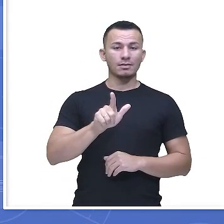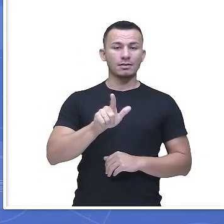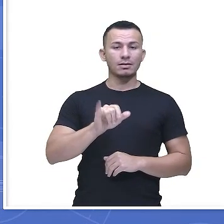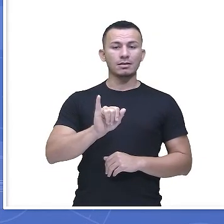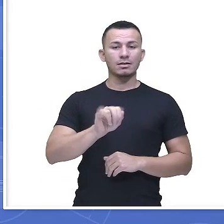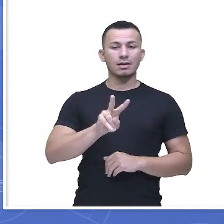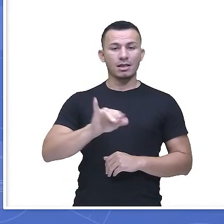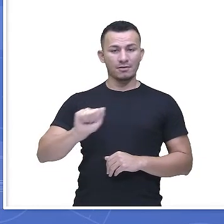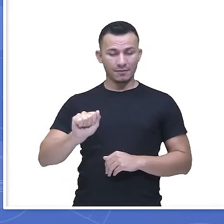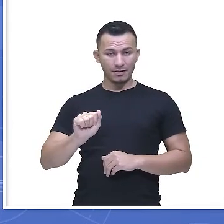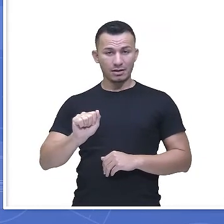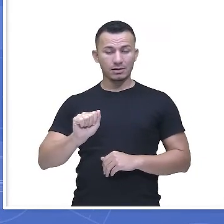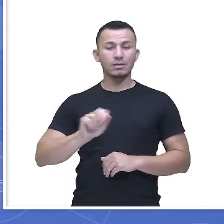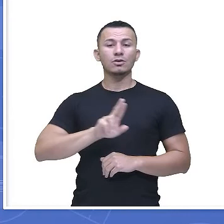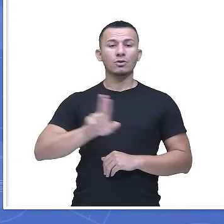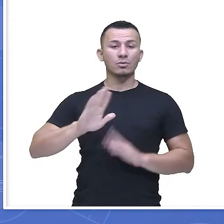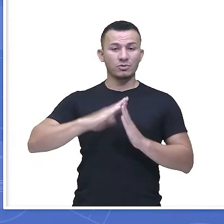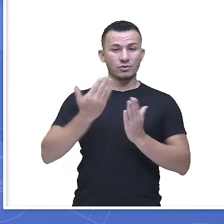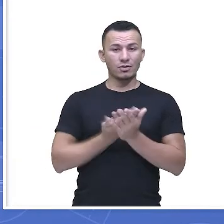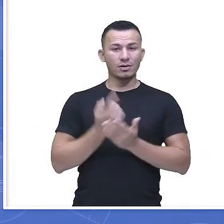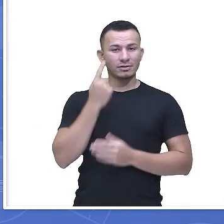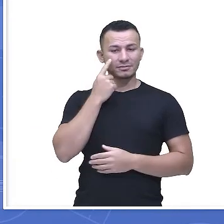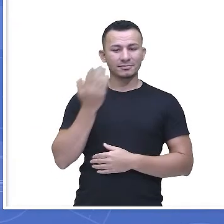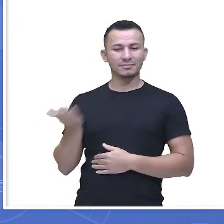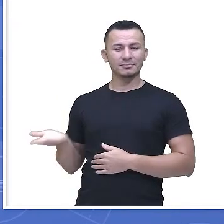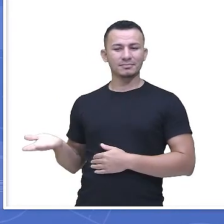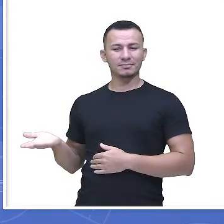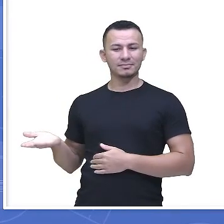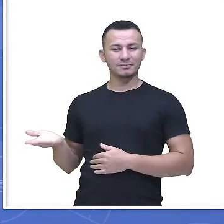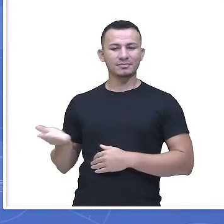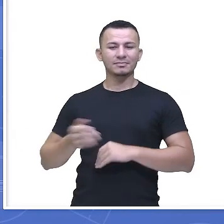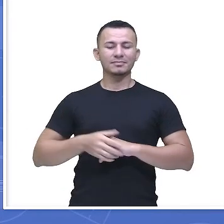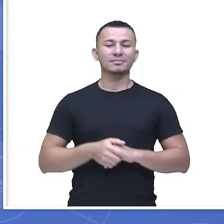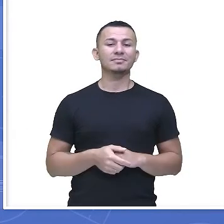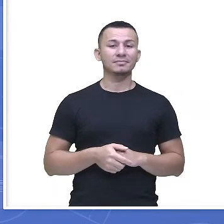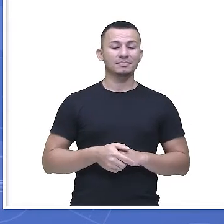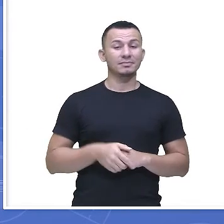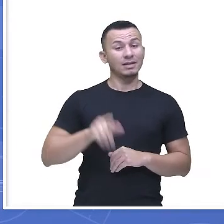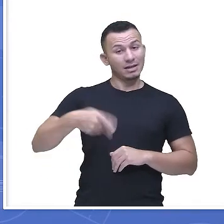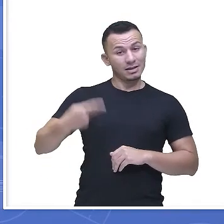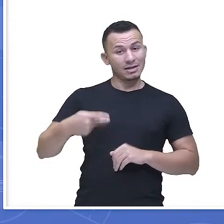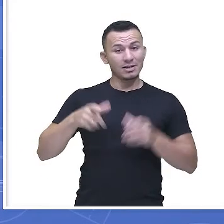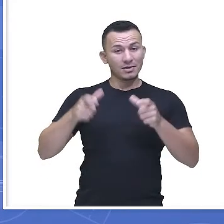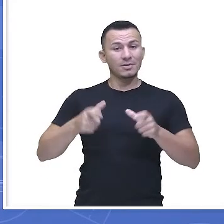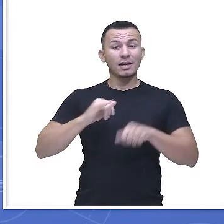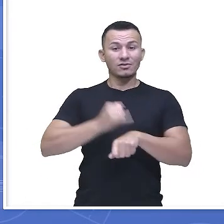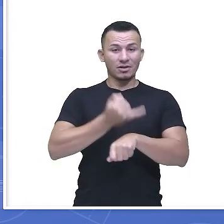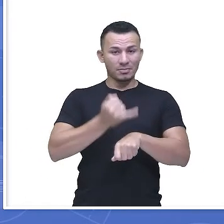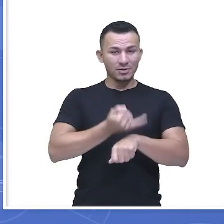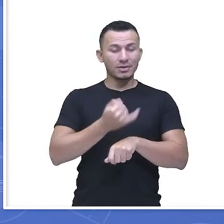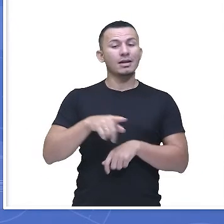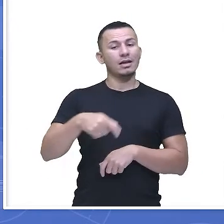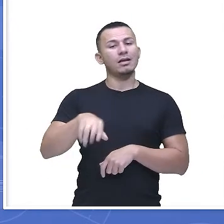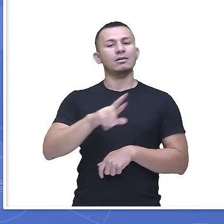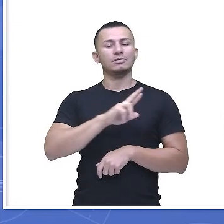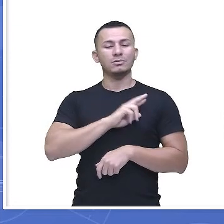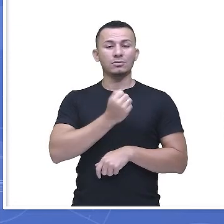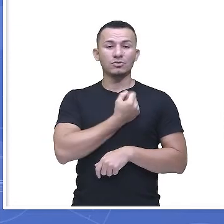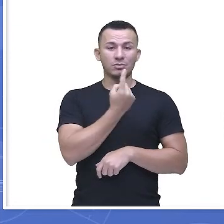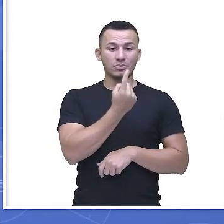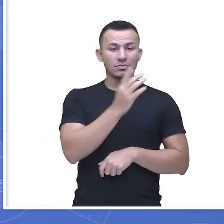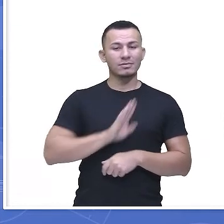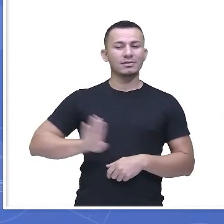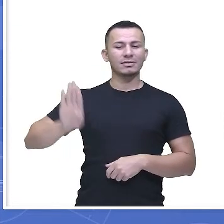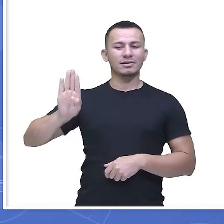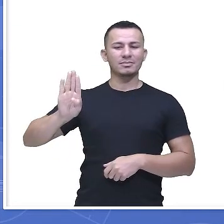ela que é da Escola Estadual Ondina de Paula Ribeiro, aqui no Japim. Questão 1, letra B. Vamos lá